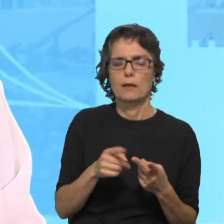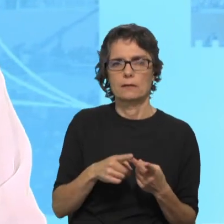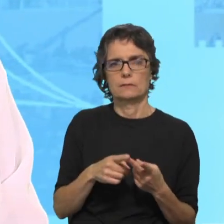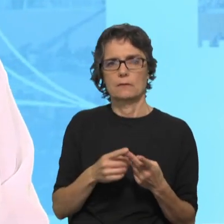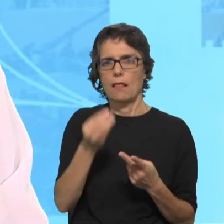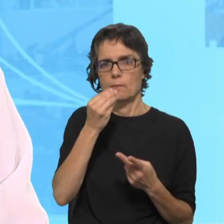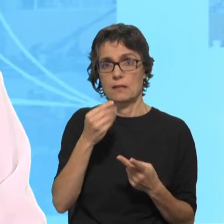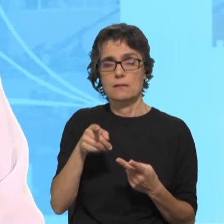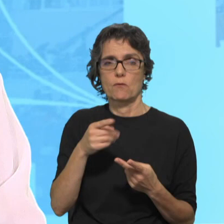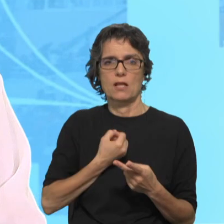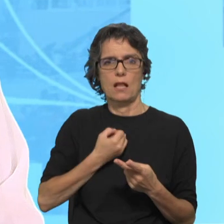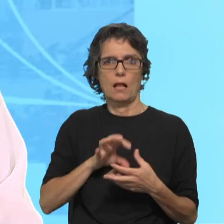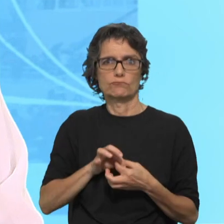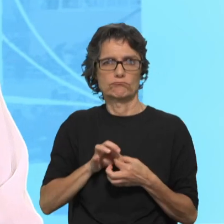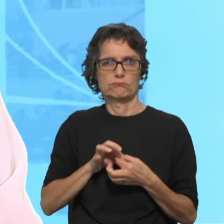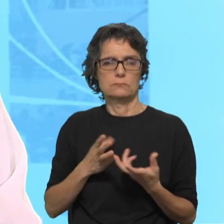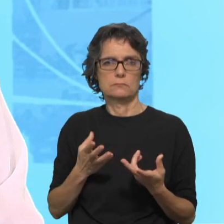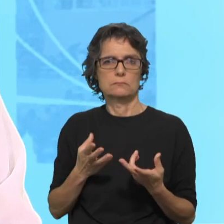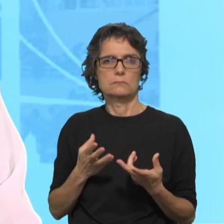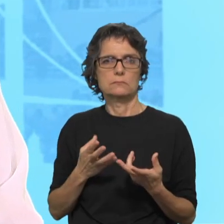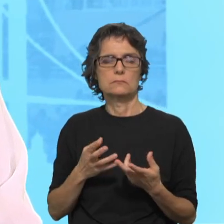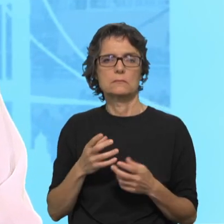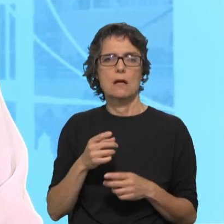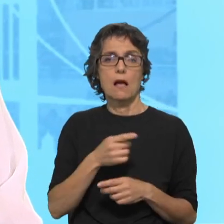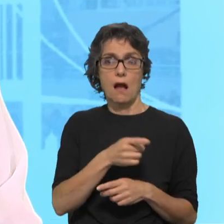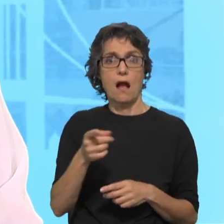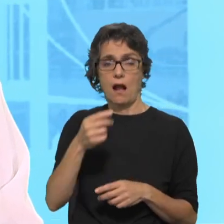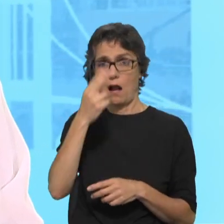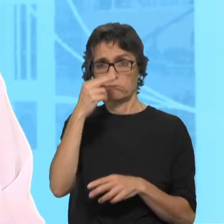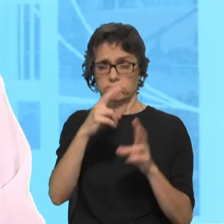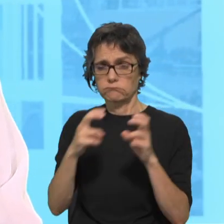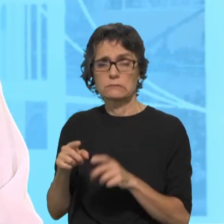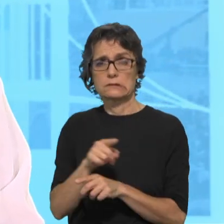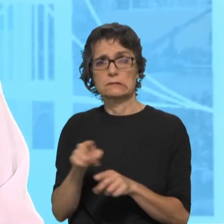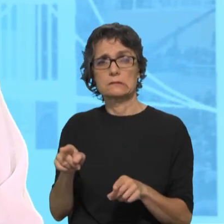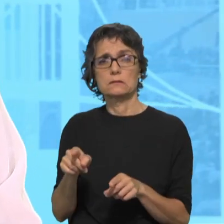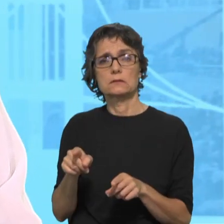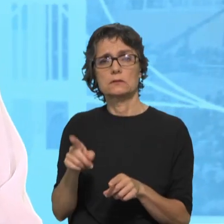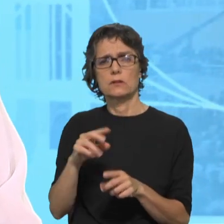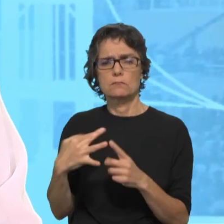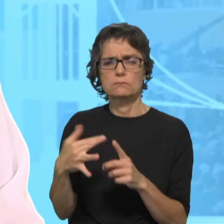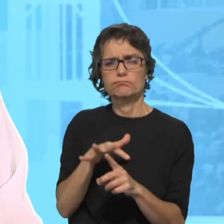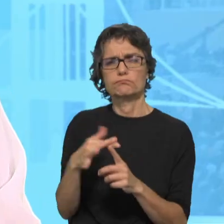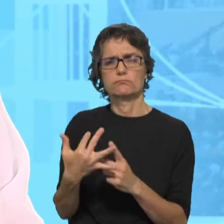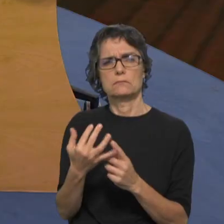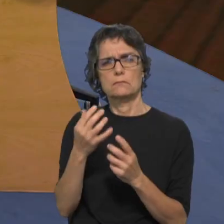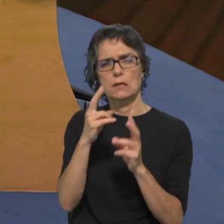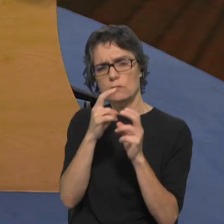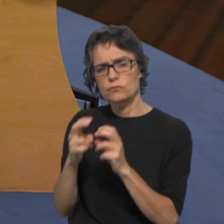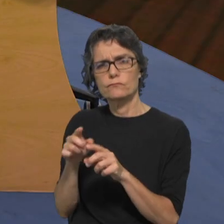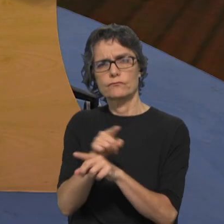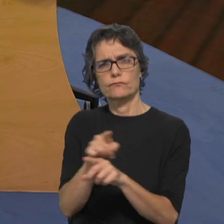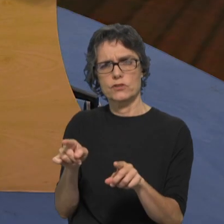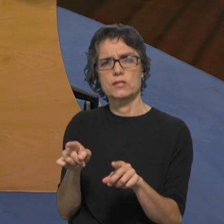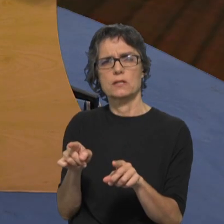identitário muito, muito relevante. Há muitos historiadores e antropólogos e sociólogos que estudam